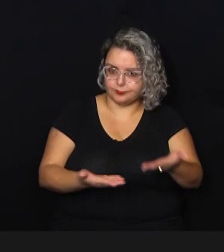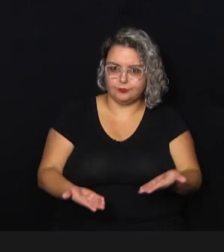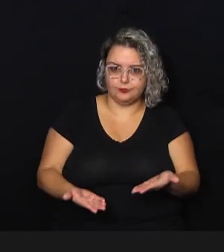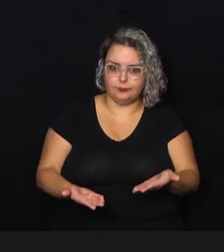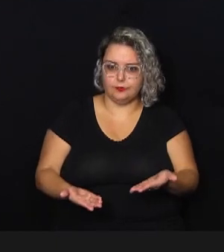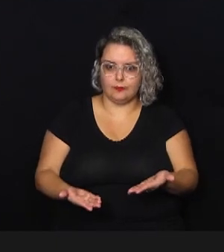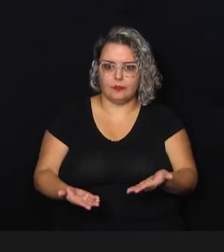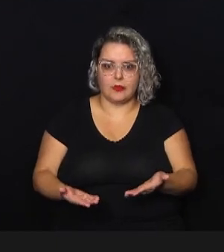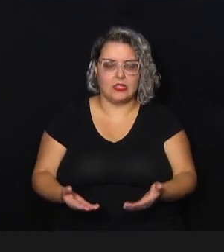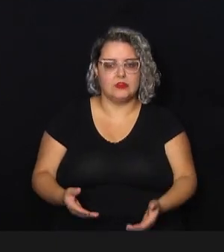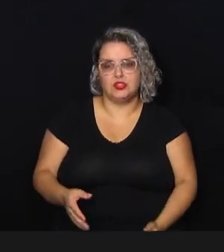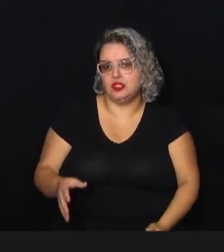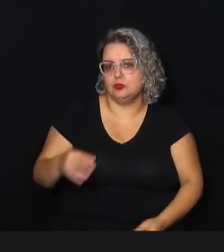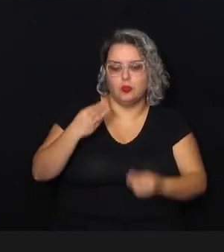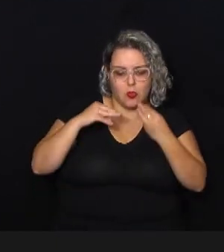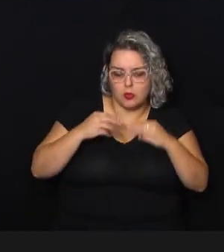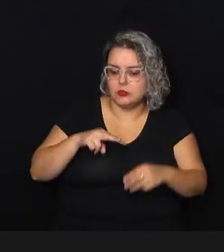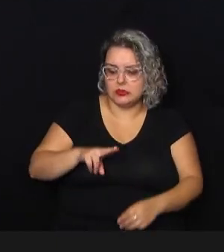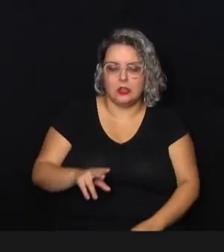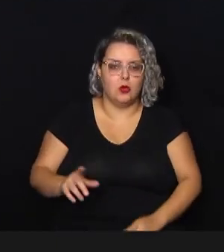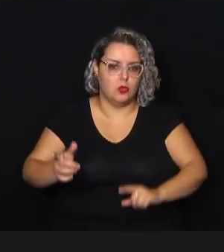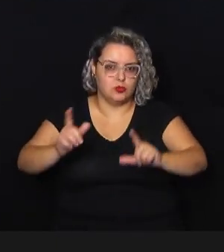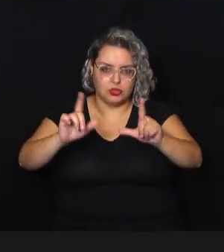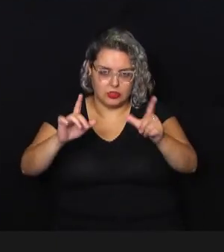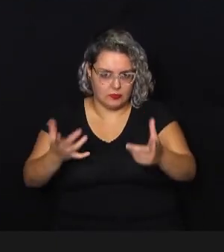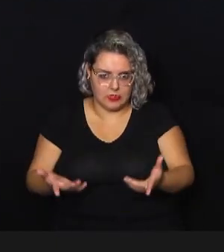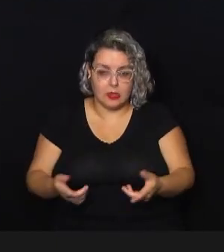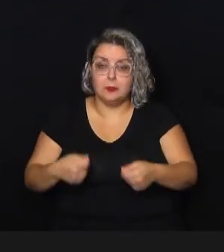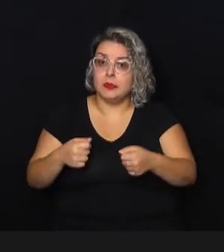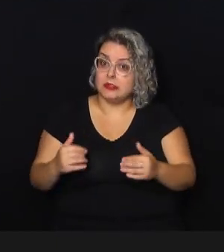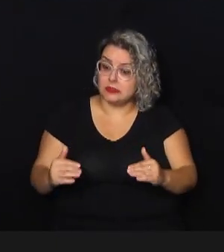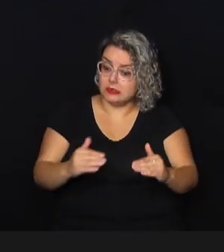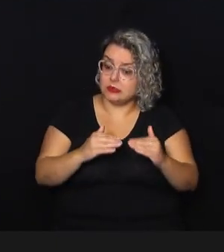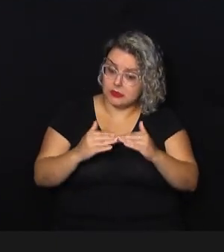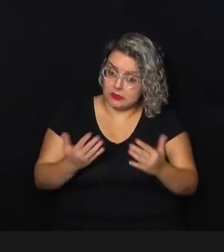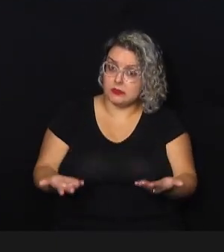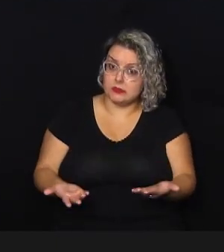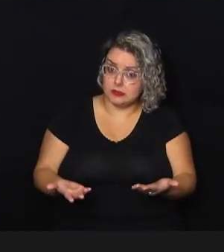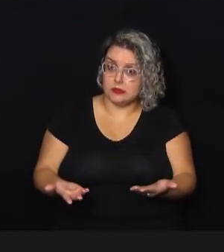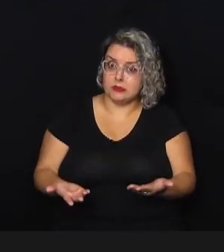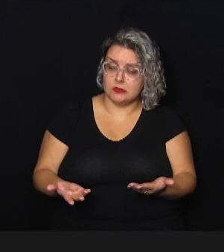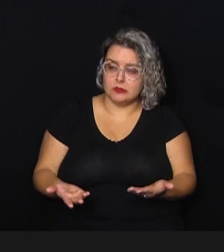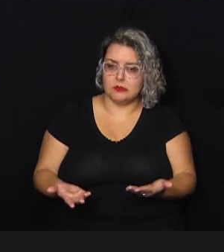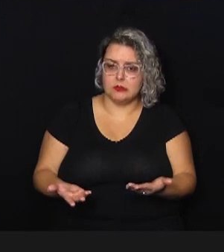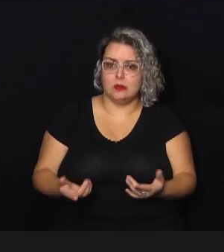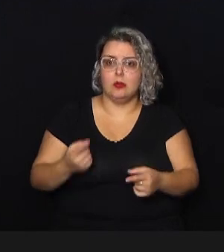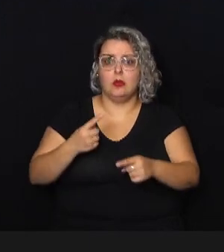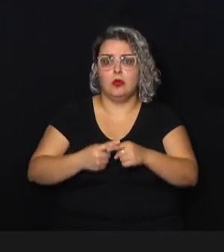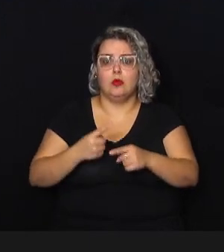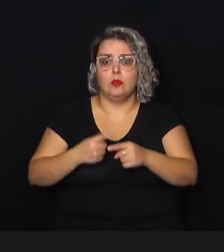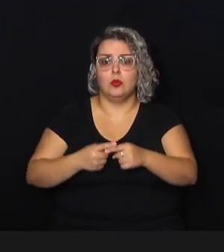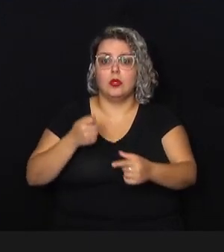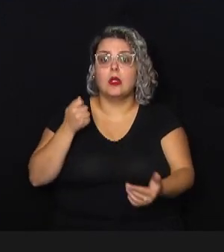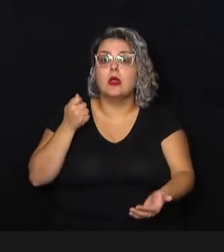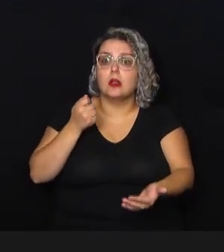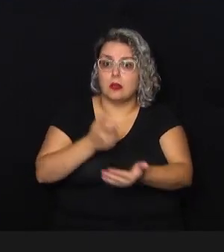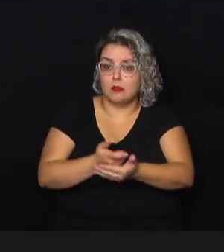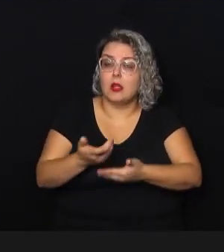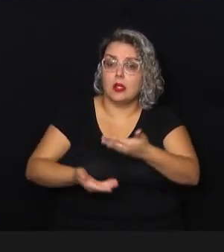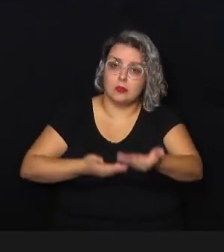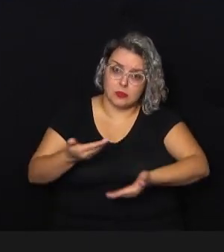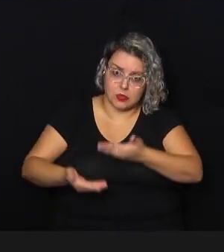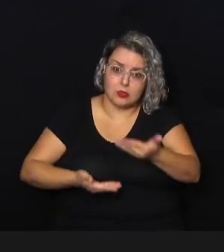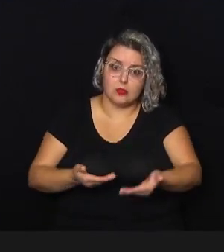ela precisa equalizar essa situação, né? Porque hoje ela paga pelo serviço, né, de, como eu